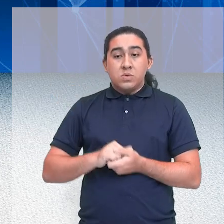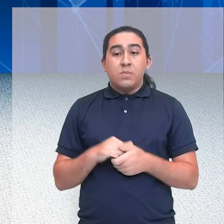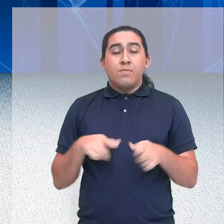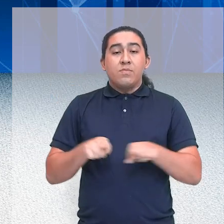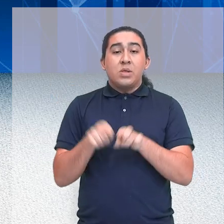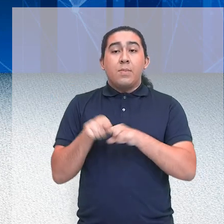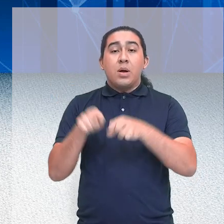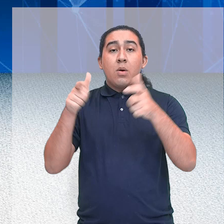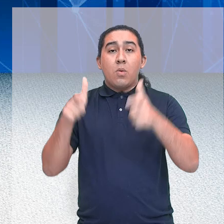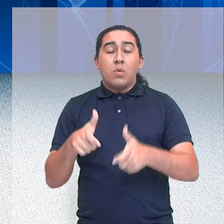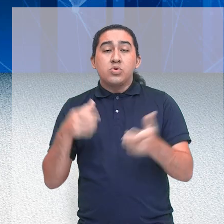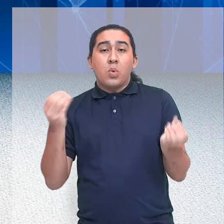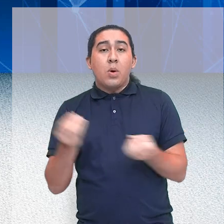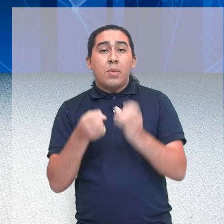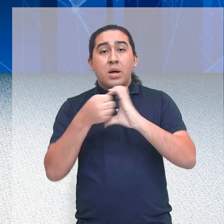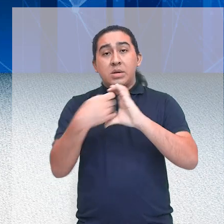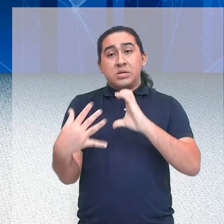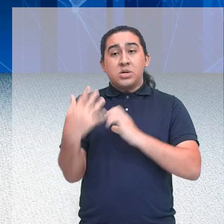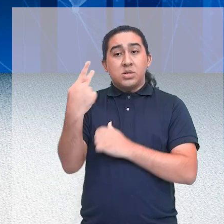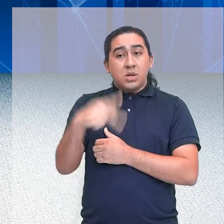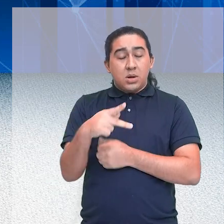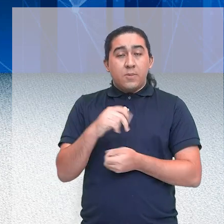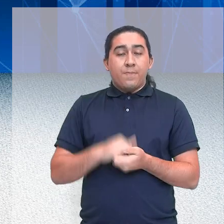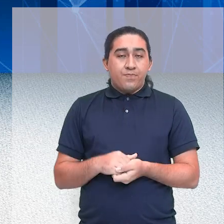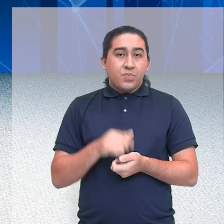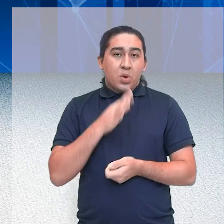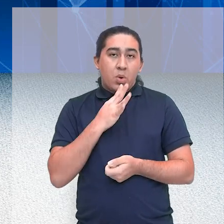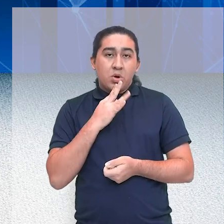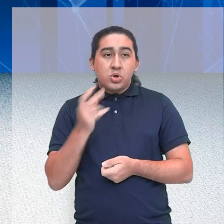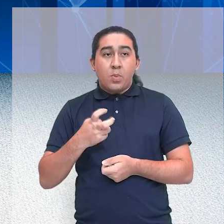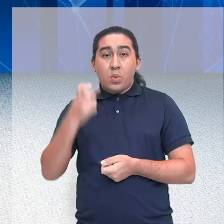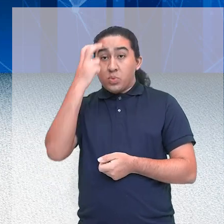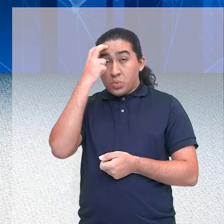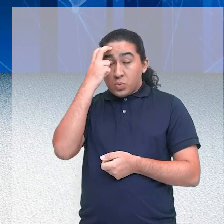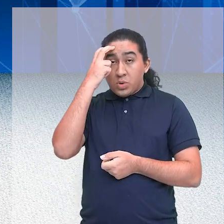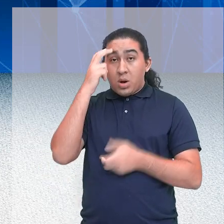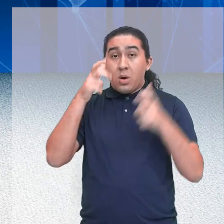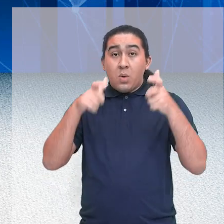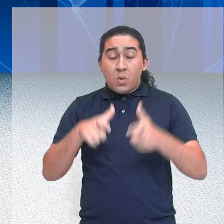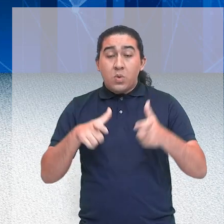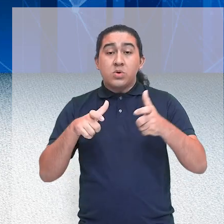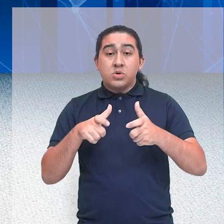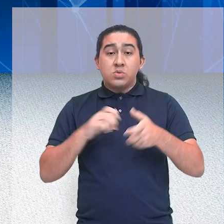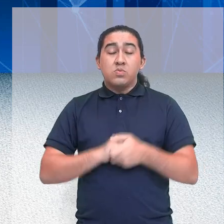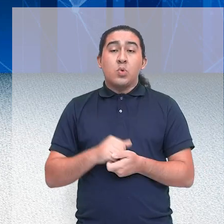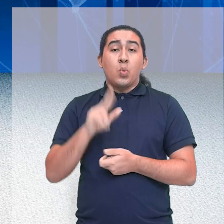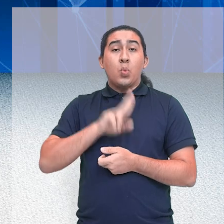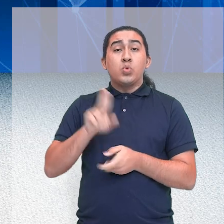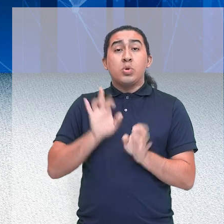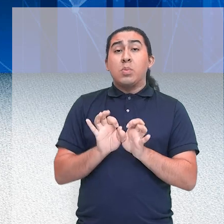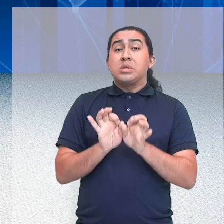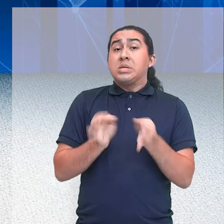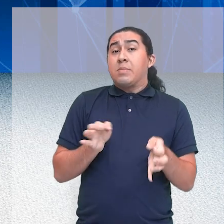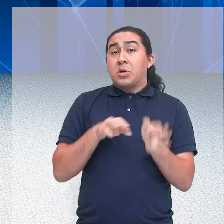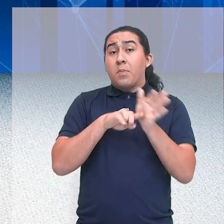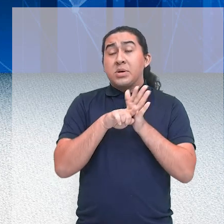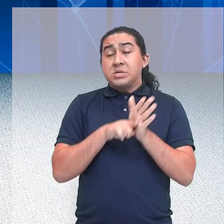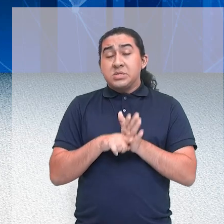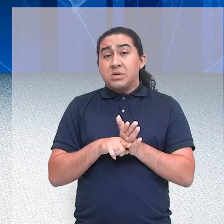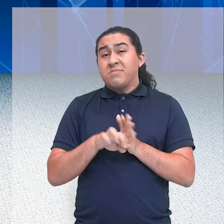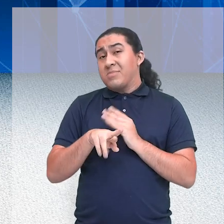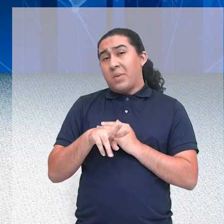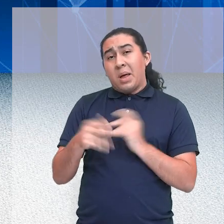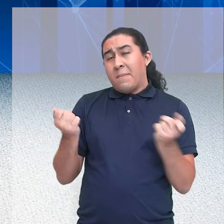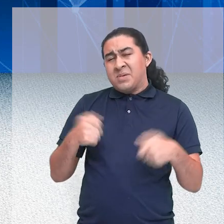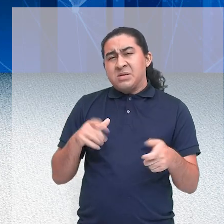elas são caracterizadas, ou seja, eu conheço uma cultura a partir de uma simples pesquisa, sem que, de fato, eu